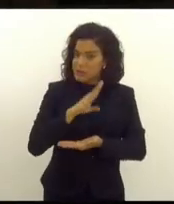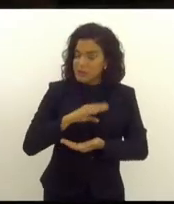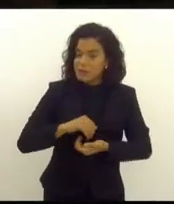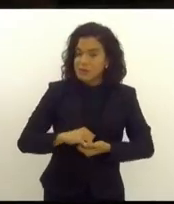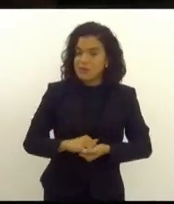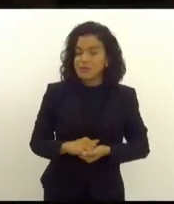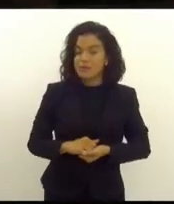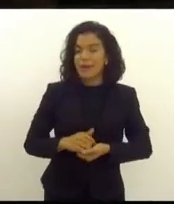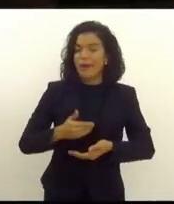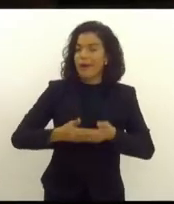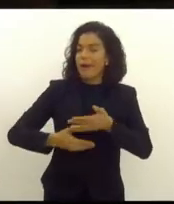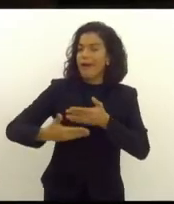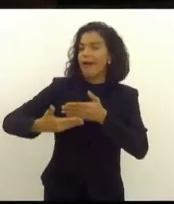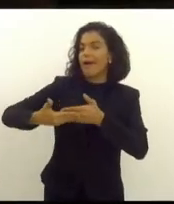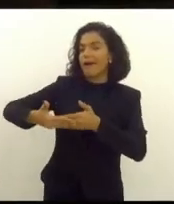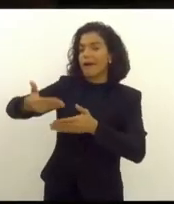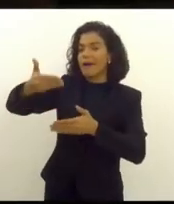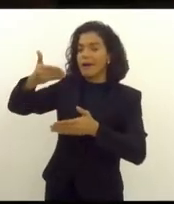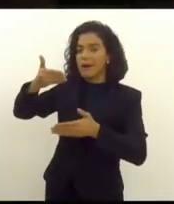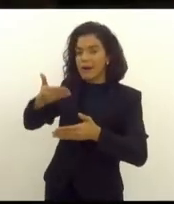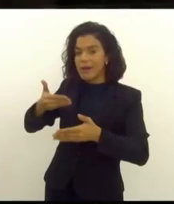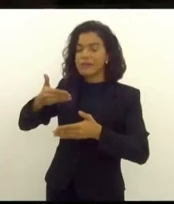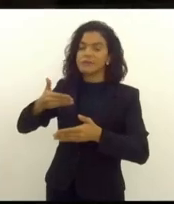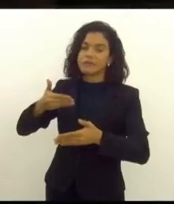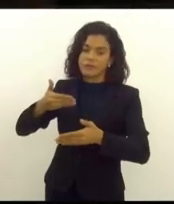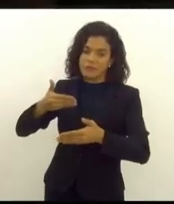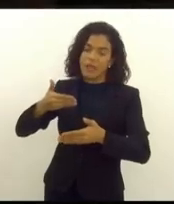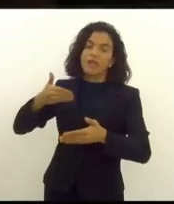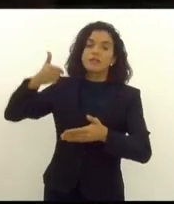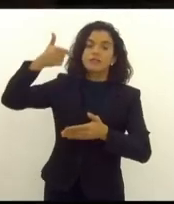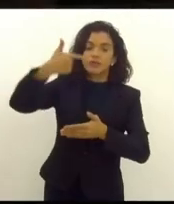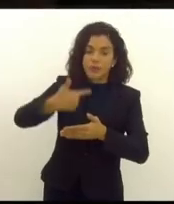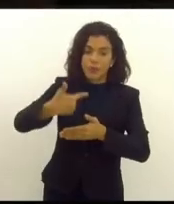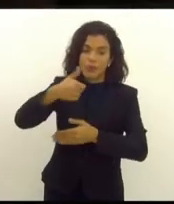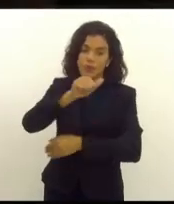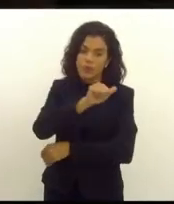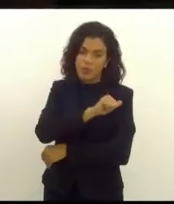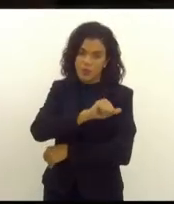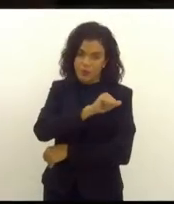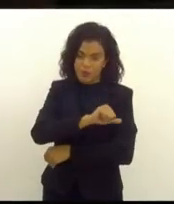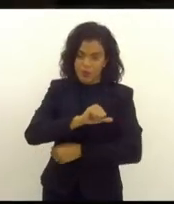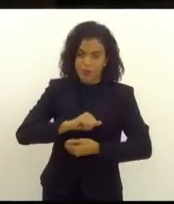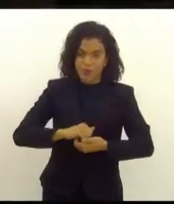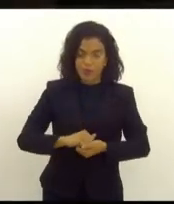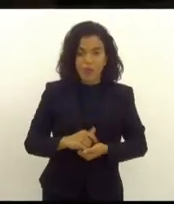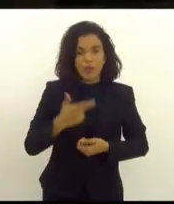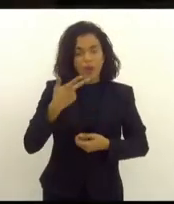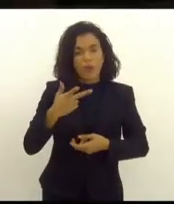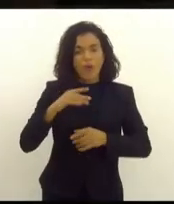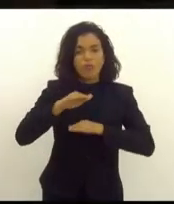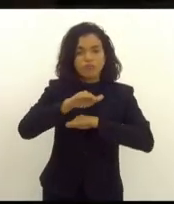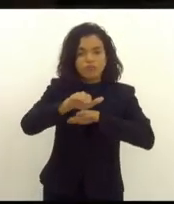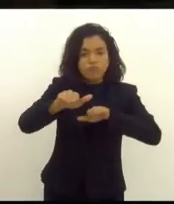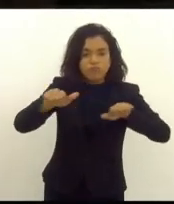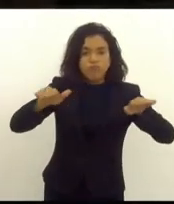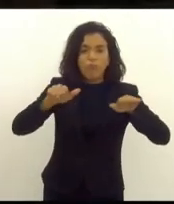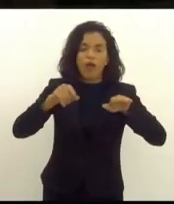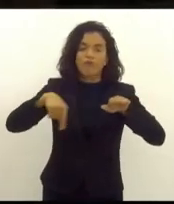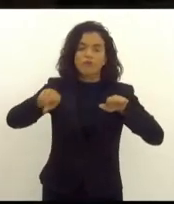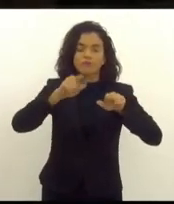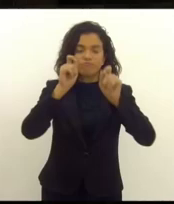antes do nosso Rio de Janeiro eu tô chamando atenção dessa aspectos porque